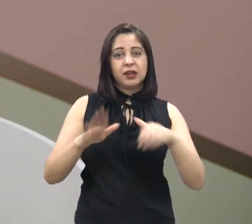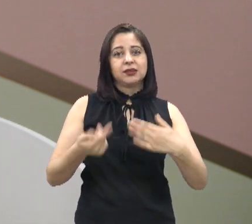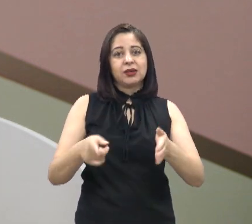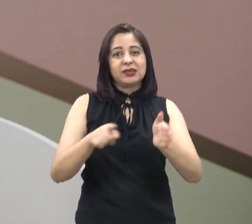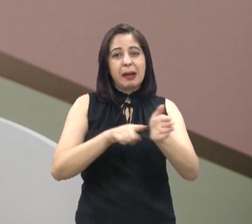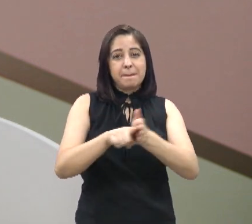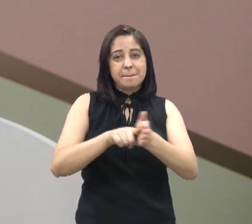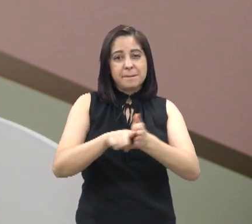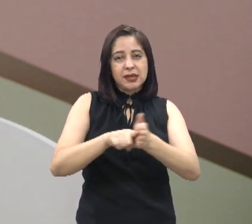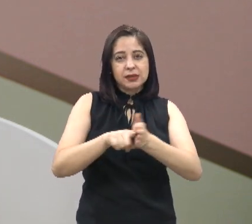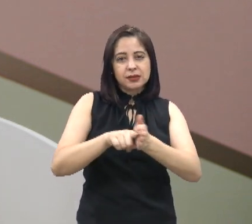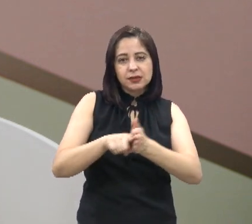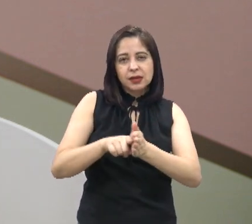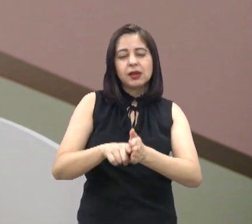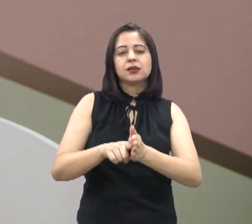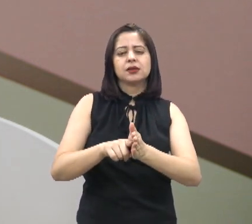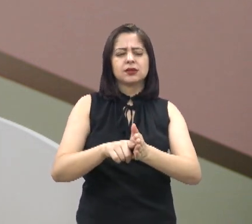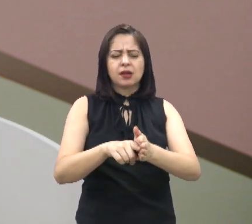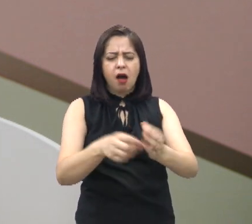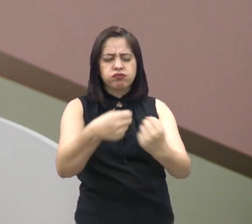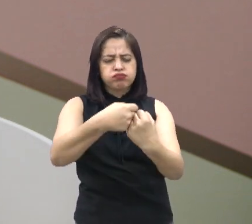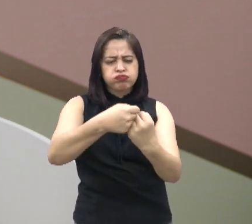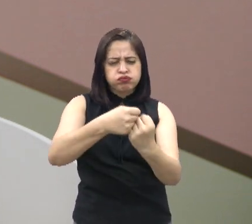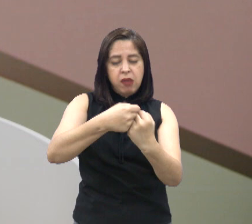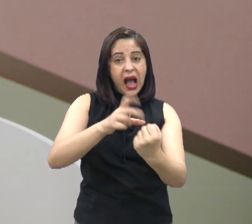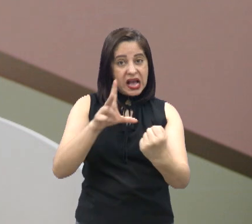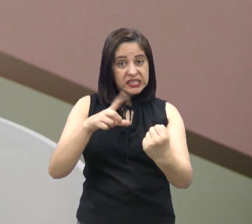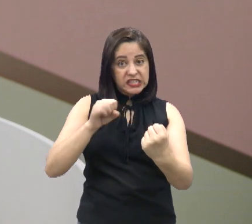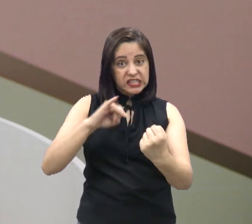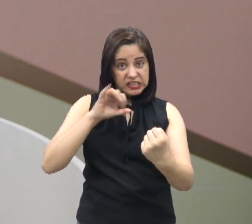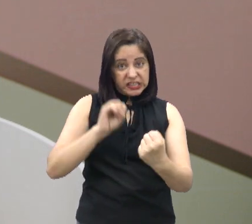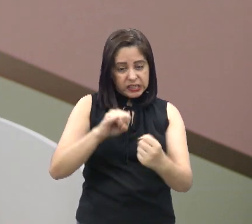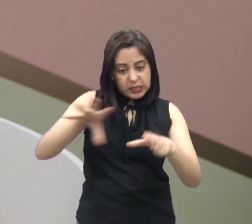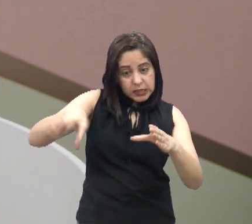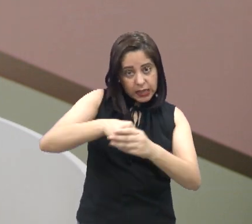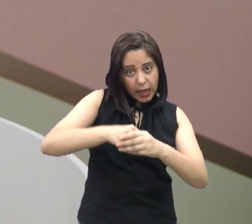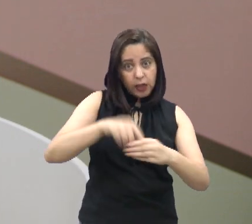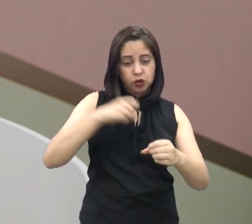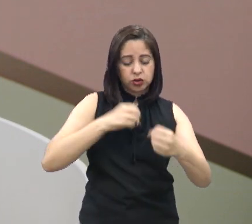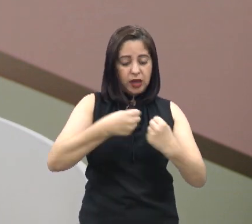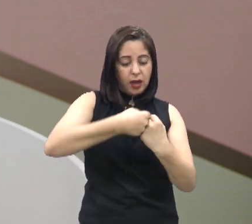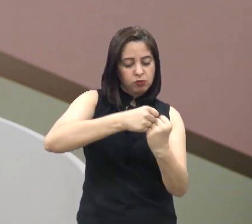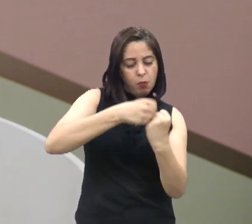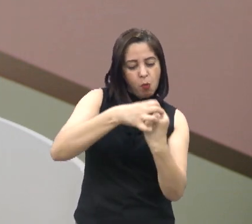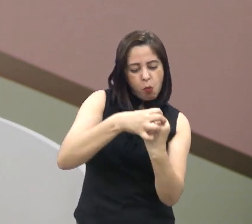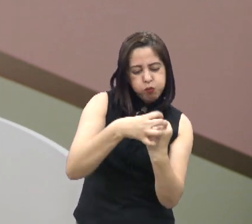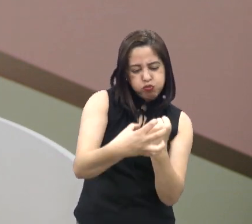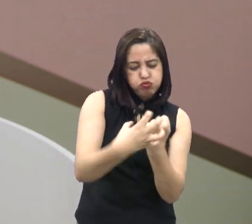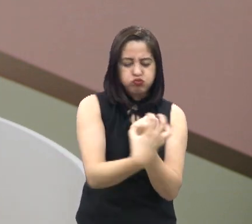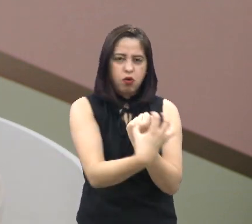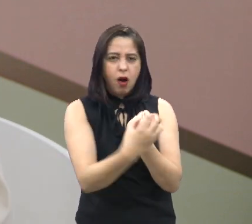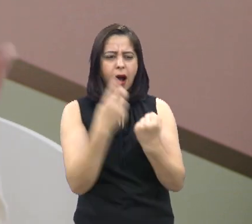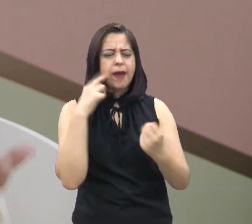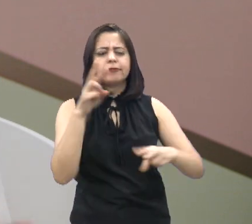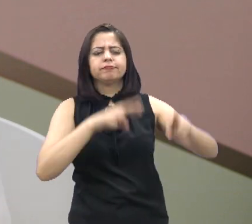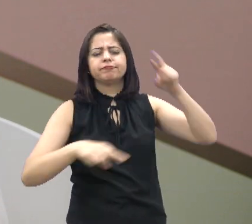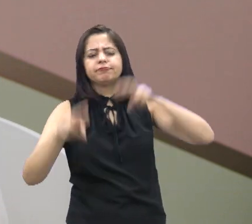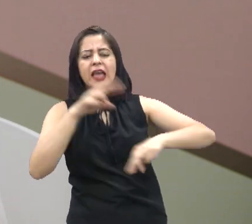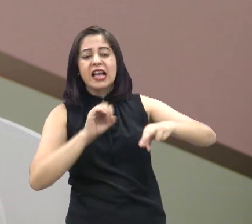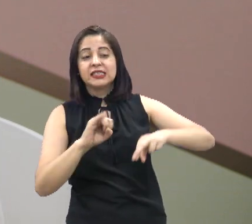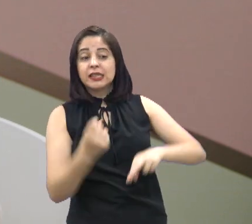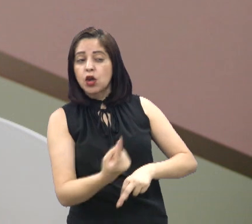examinar a articulação para ver se tem esse processo inflamatório. Ver se é uma articulação, duas articulações, mais de